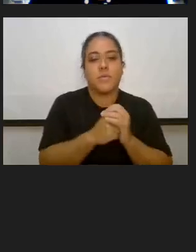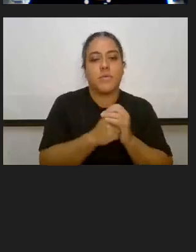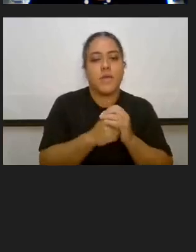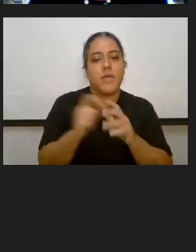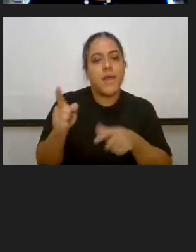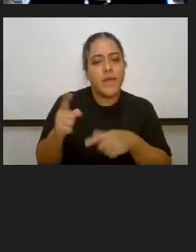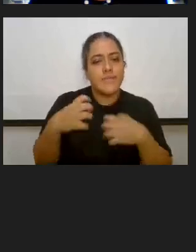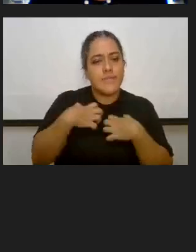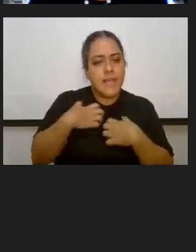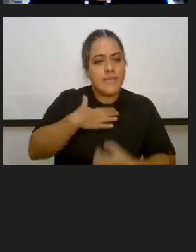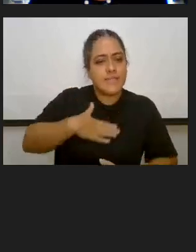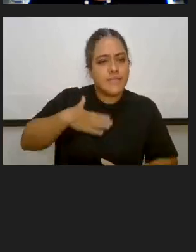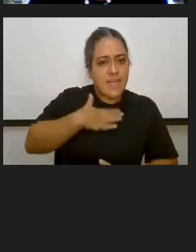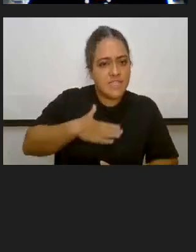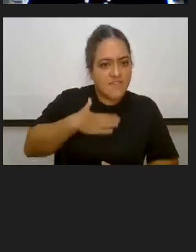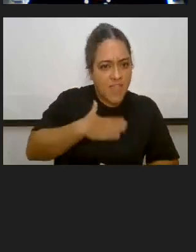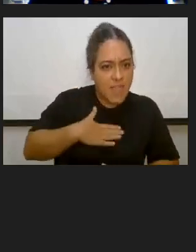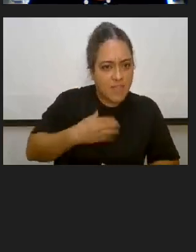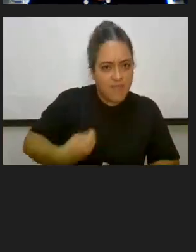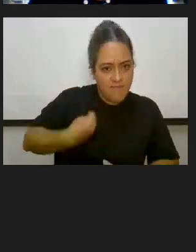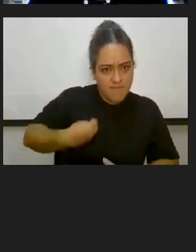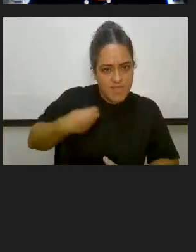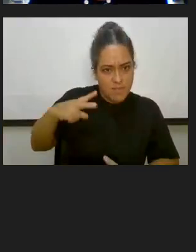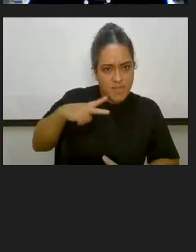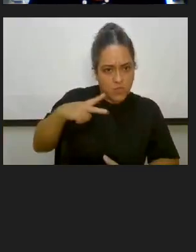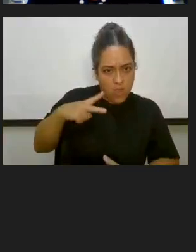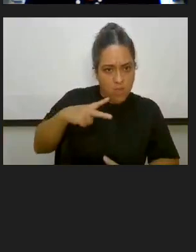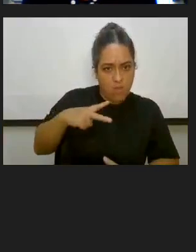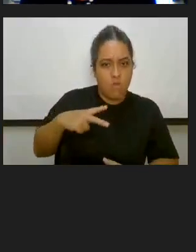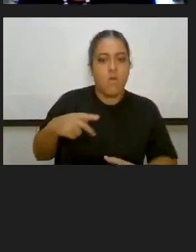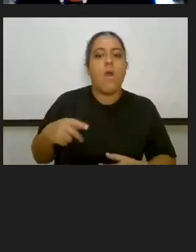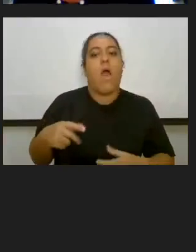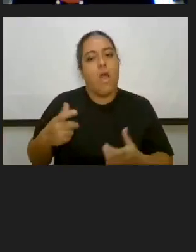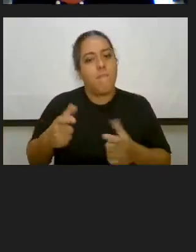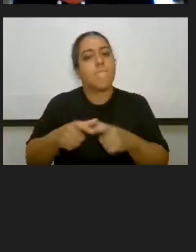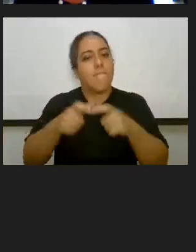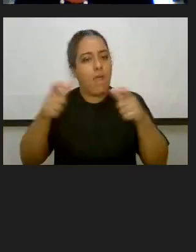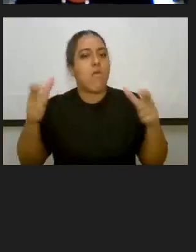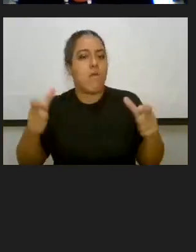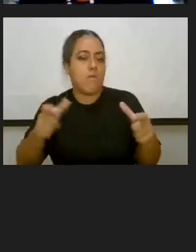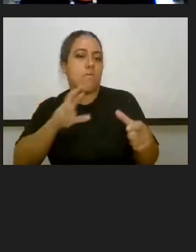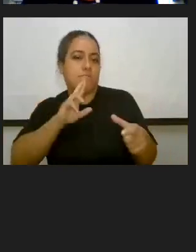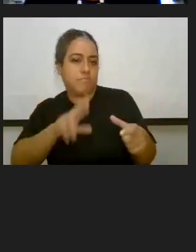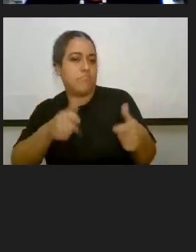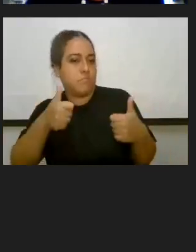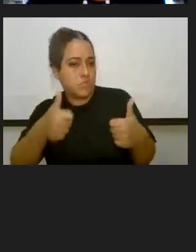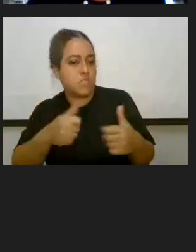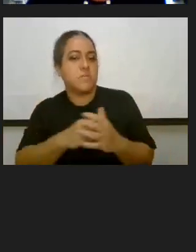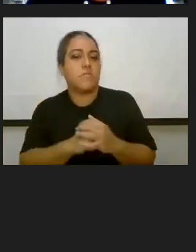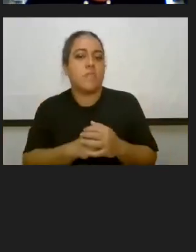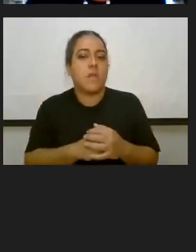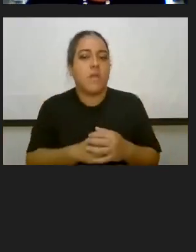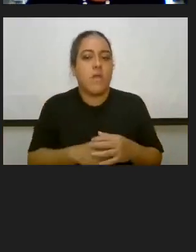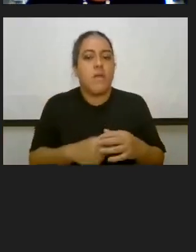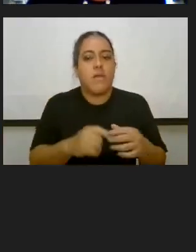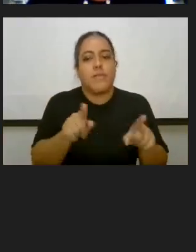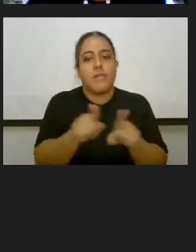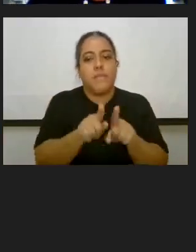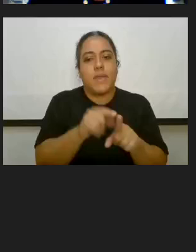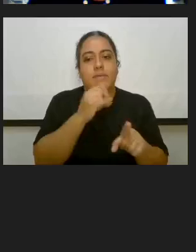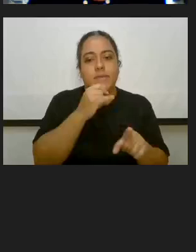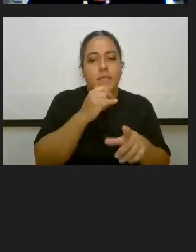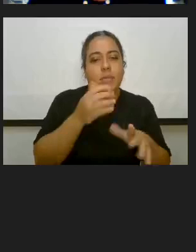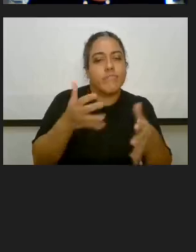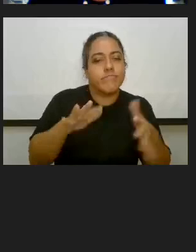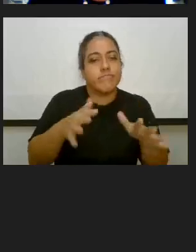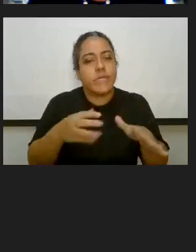satisfeita com vida pessoal, maior parte do tempo e muito pouco também aparece com satisfação